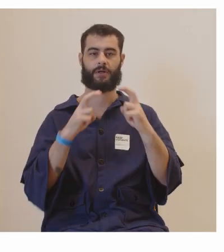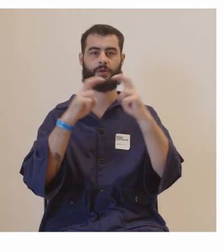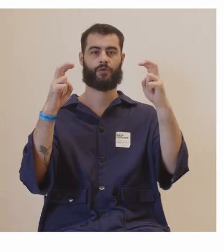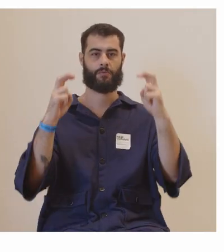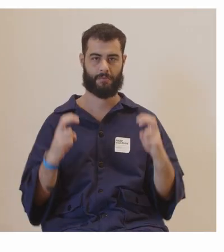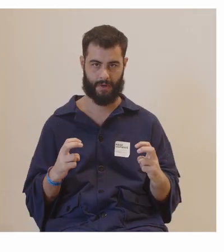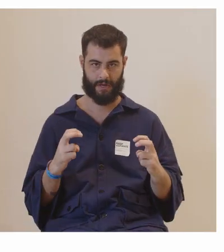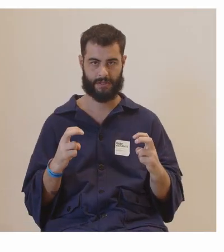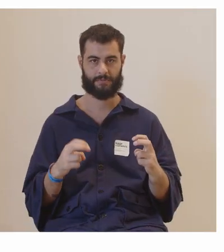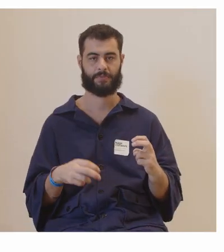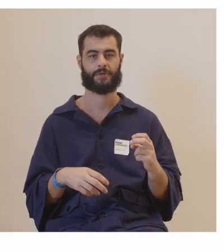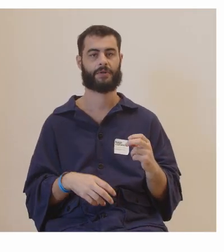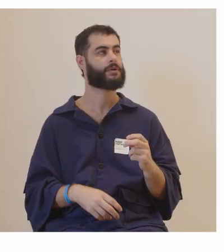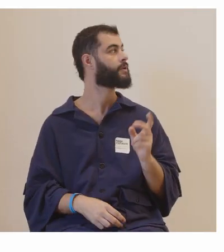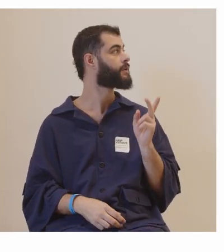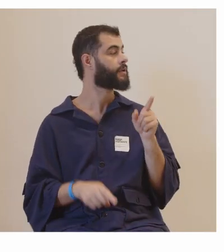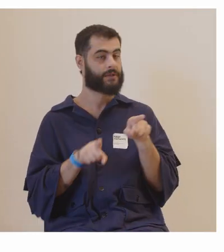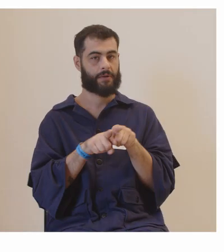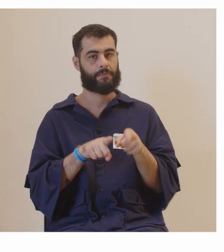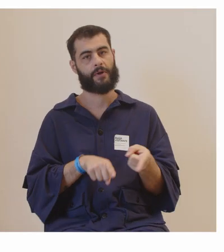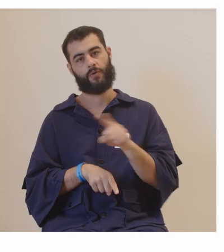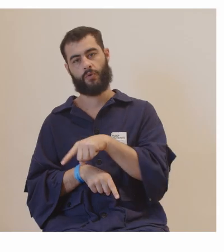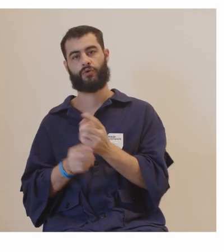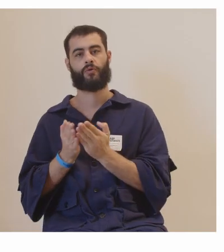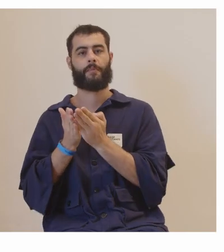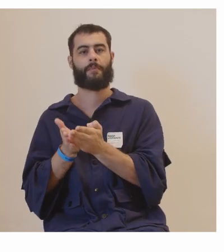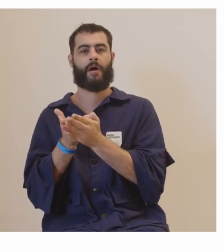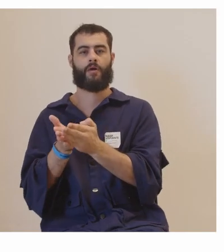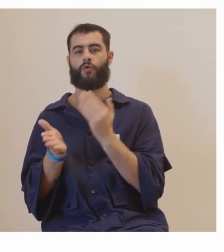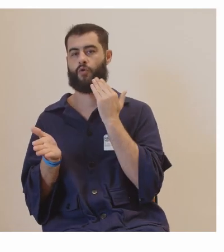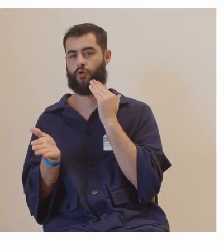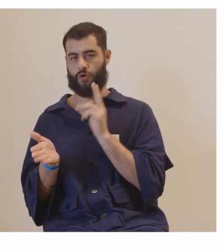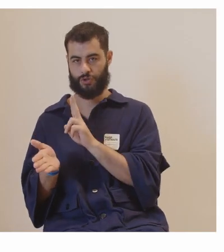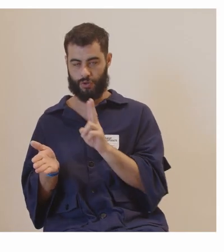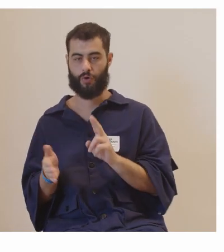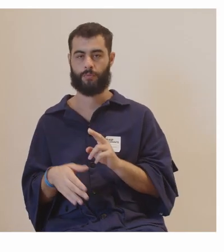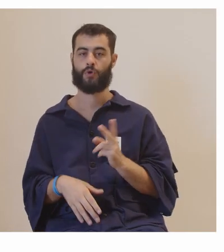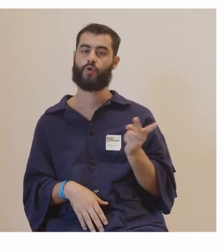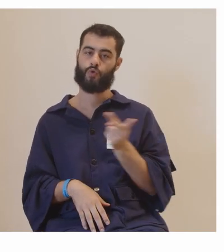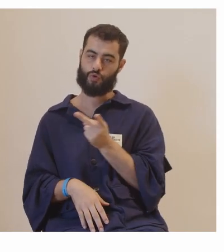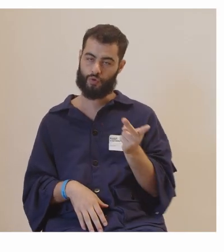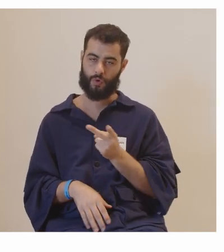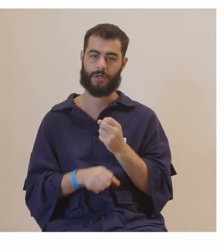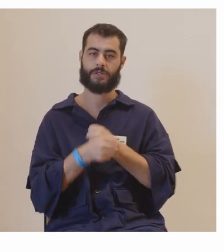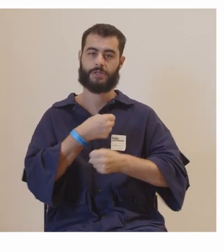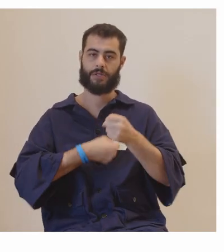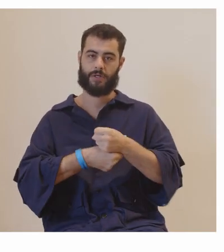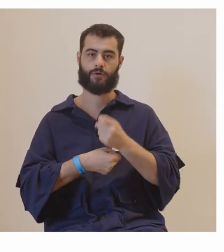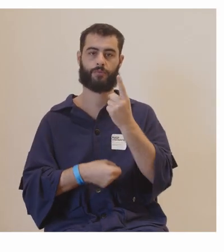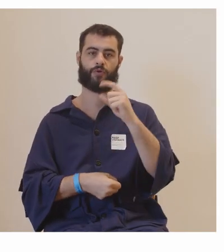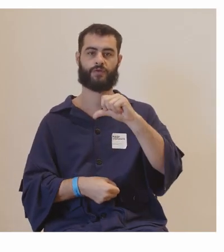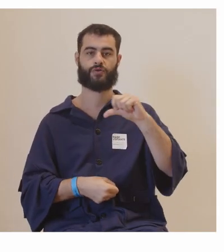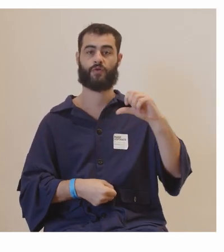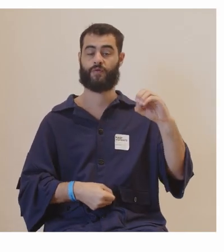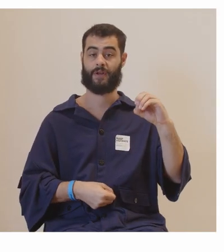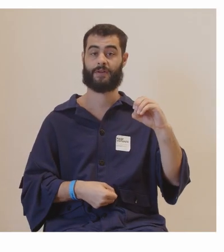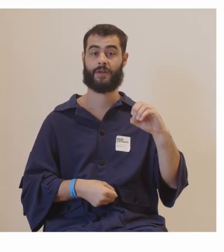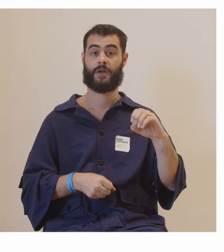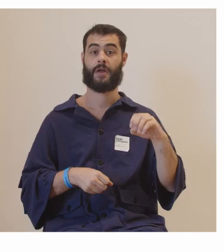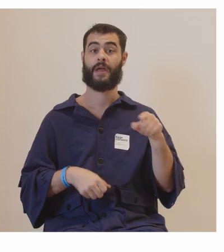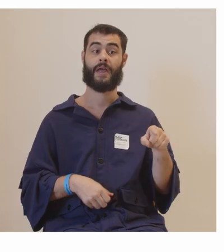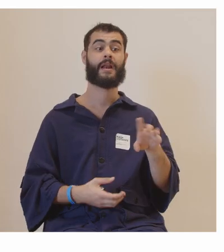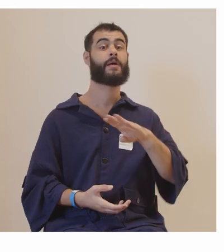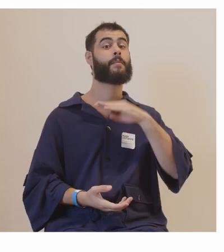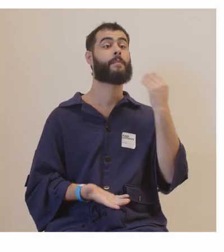de 1890. Né? Elas nunca foram apresentadas em exposição do Monet em vida. Né? A